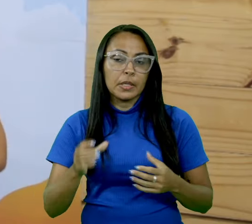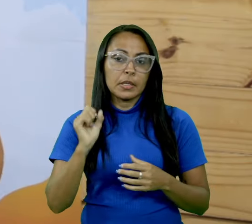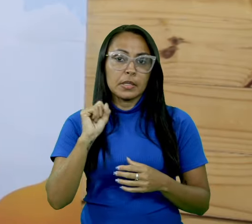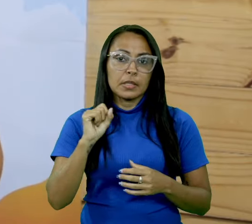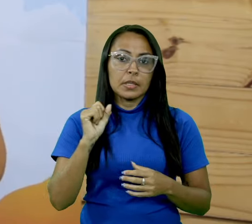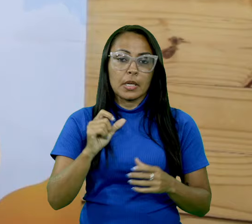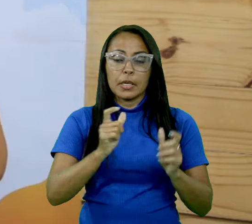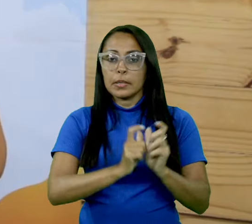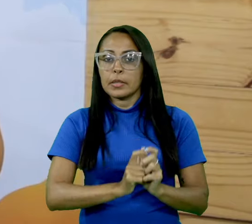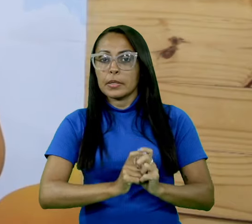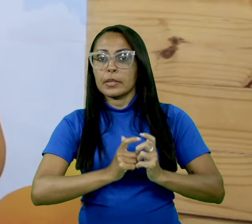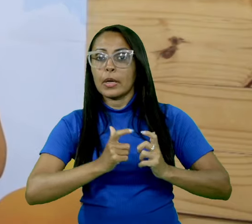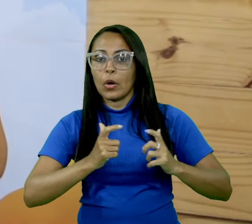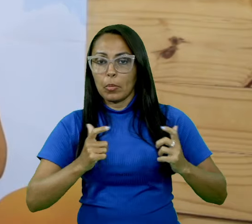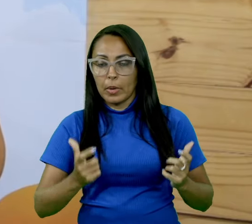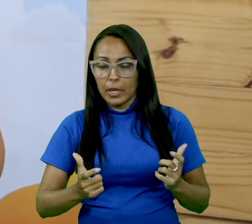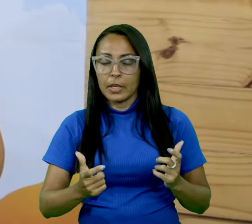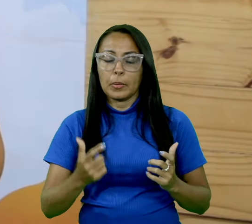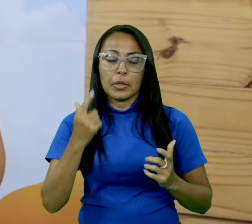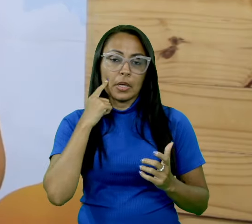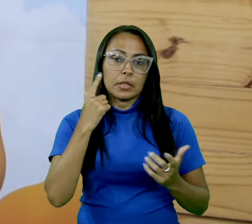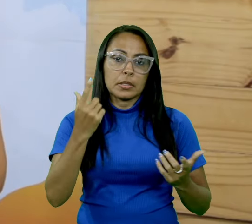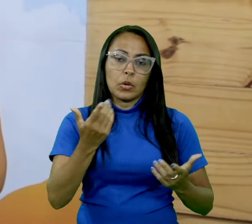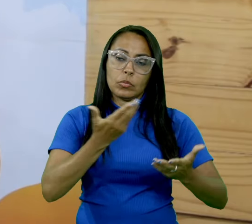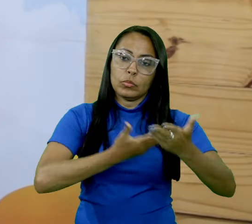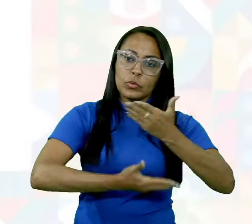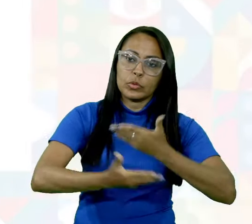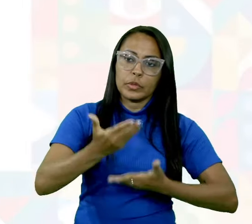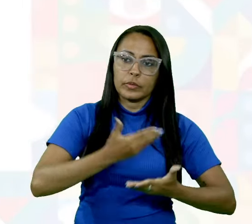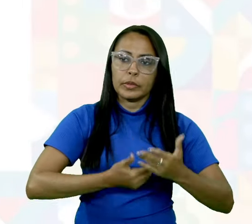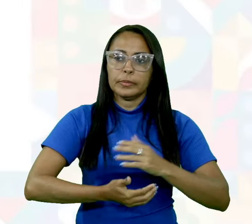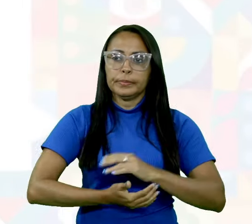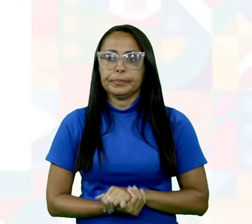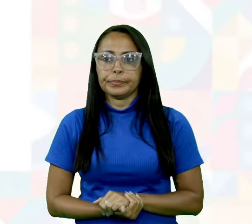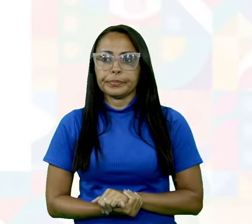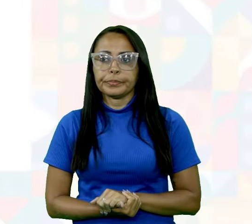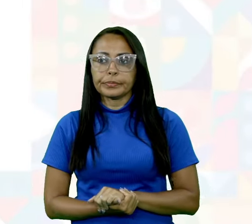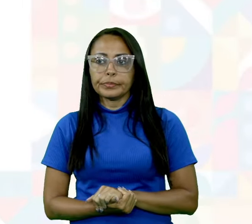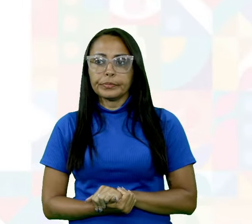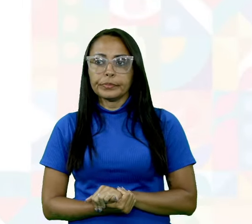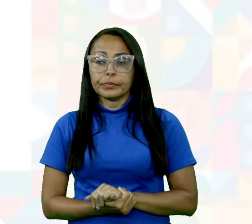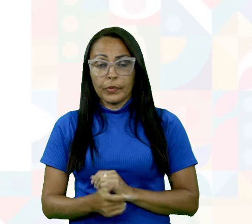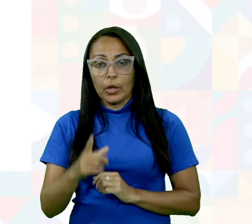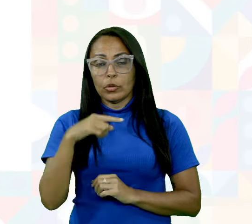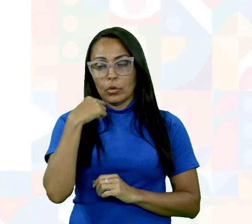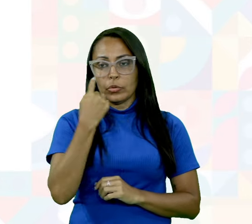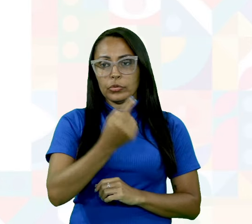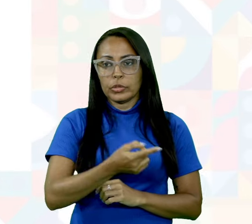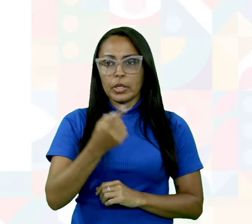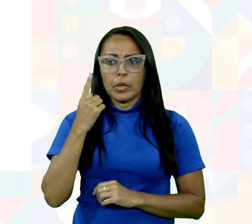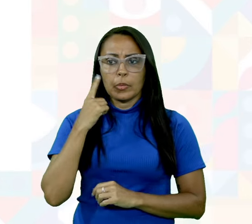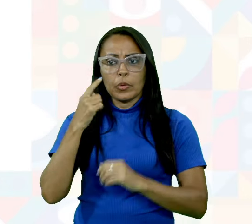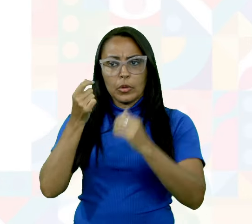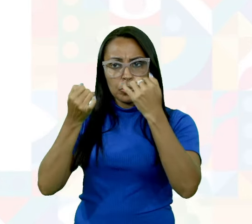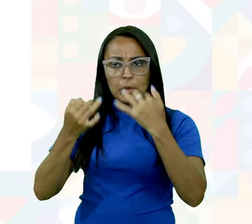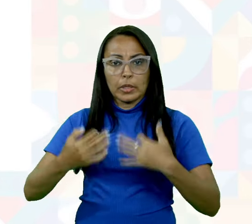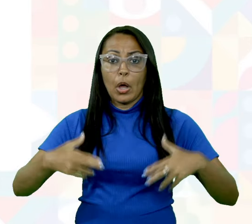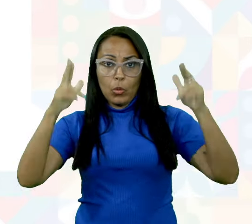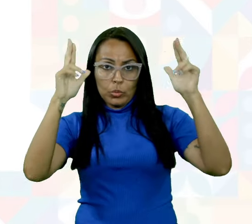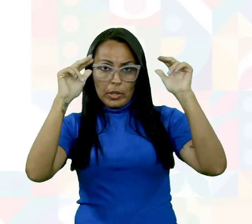aumente e, obviamente, melhore a prestação de serviço logístico. Mais à frente, nós temos o discurso, né, um tema muito voltado hoje